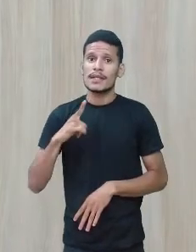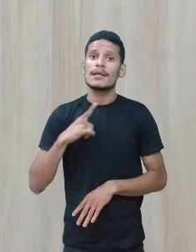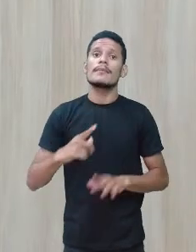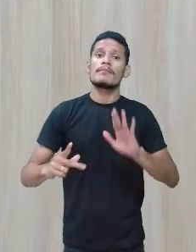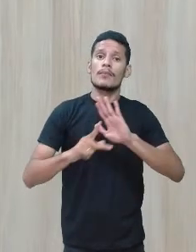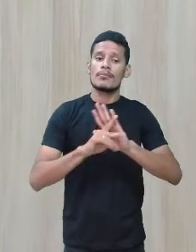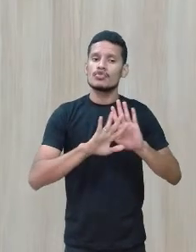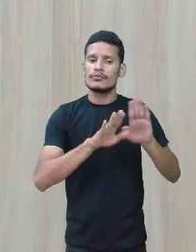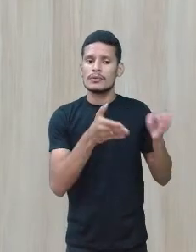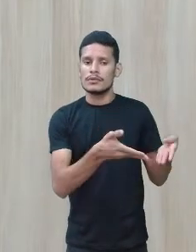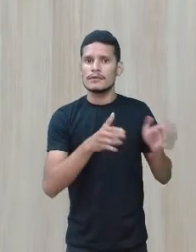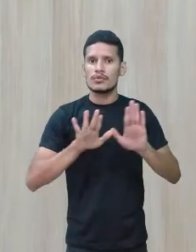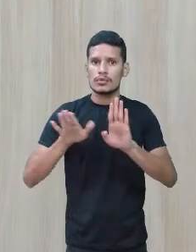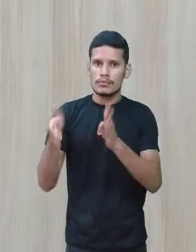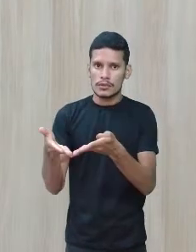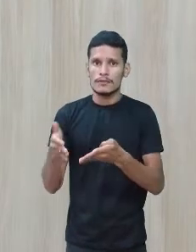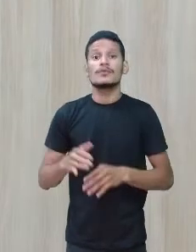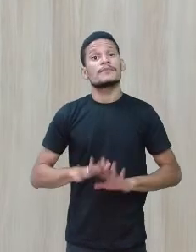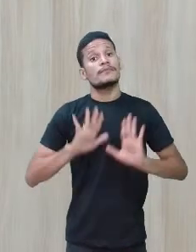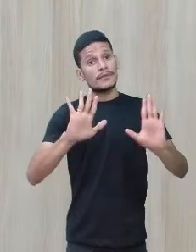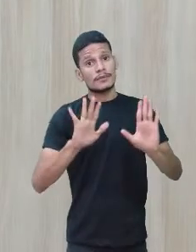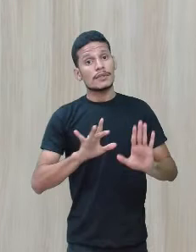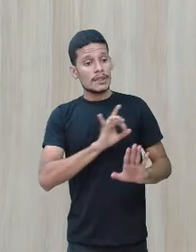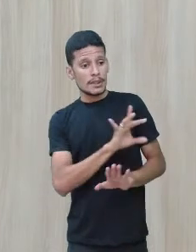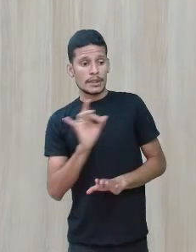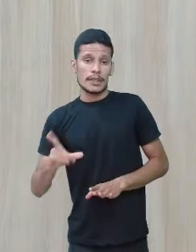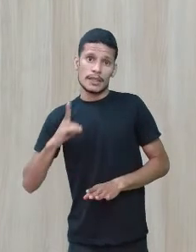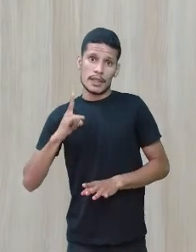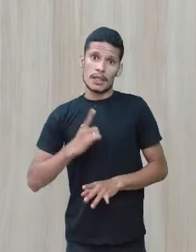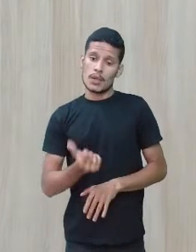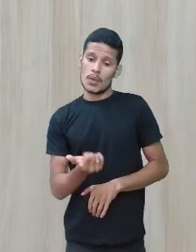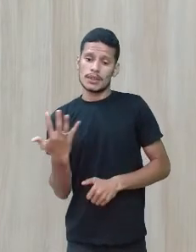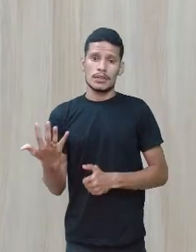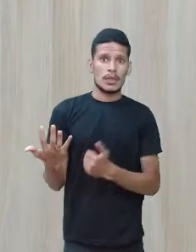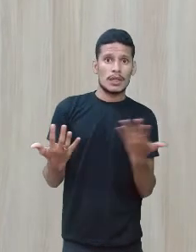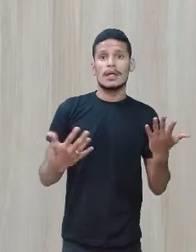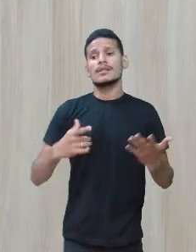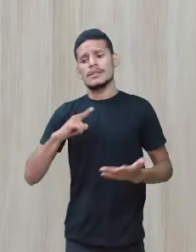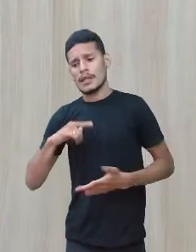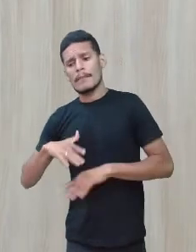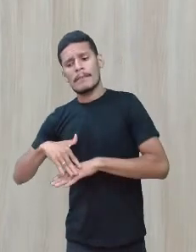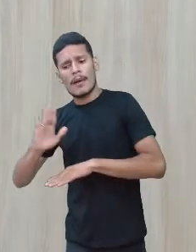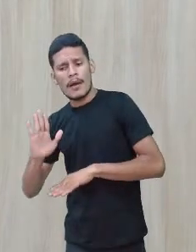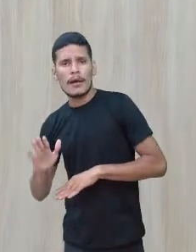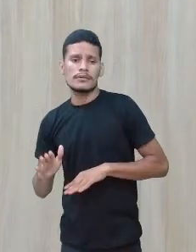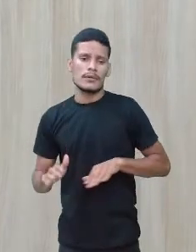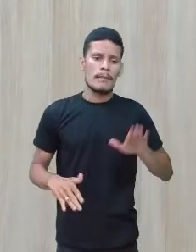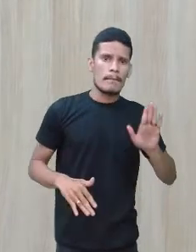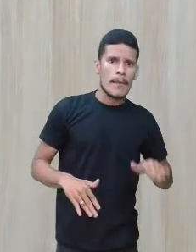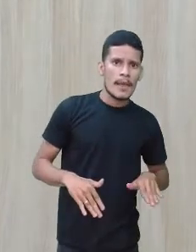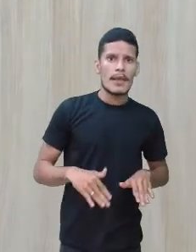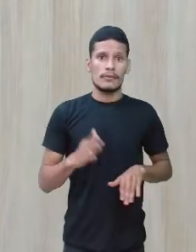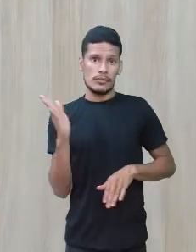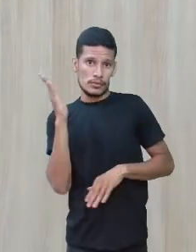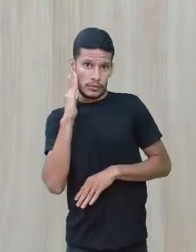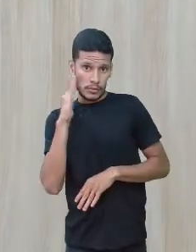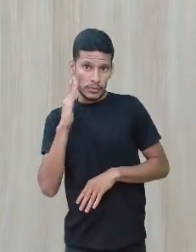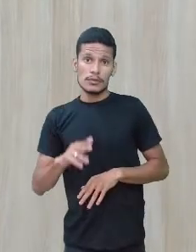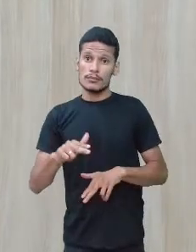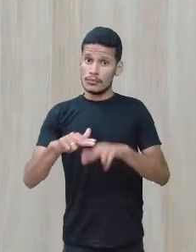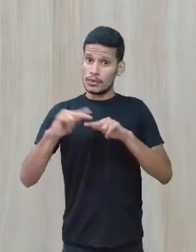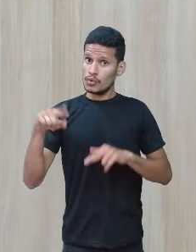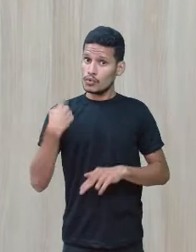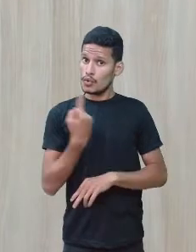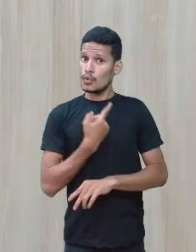específico. Mas cada um tem a sua quantidade. Então, um produz mais, um produz menos. Então, por isso que a gente tem uma